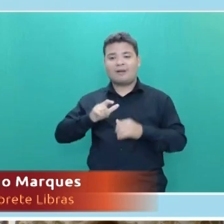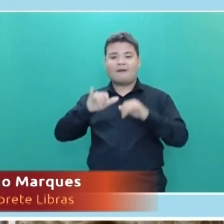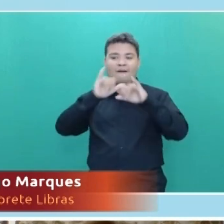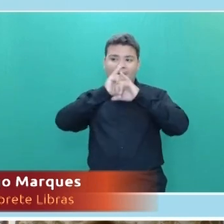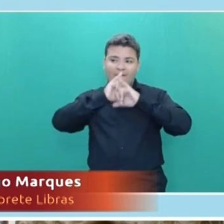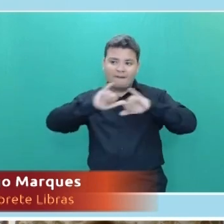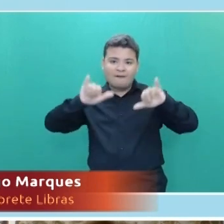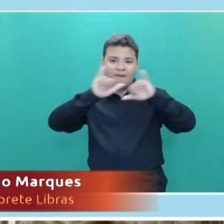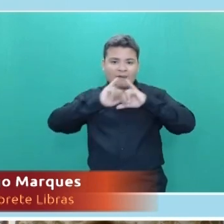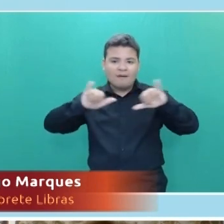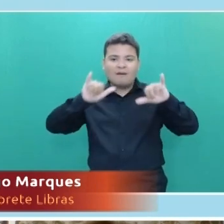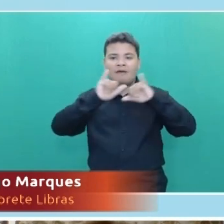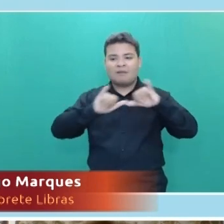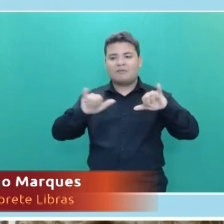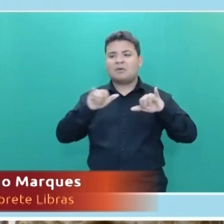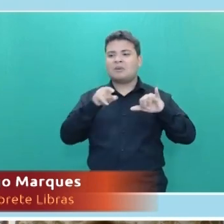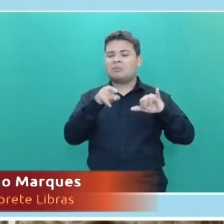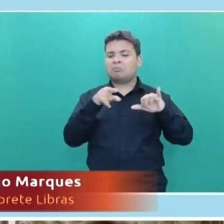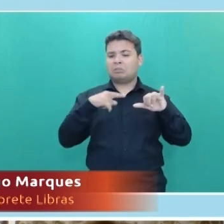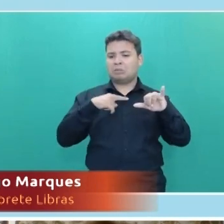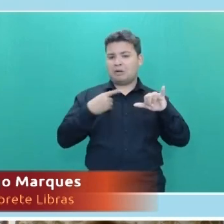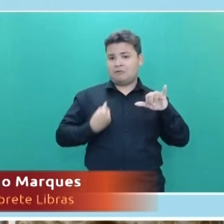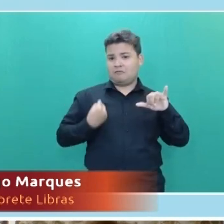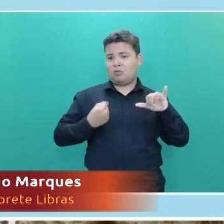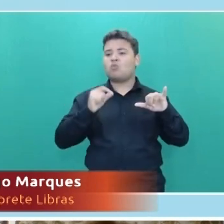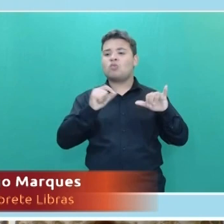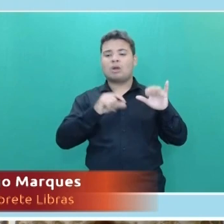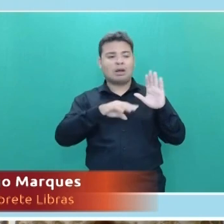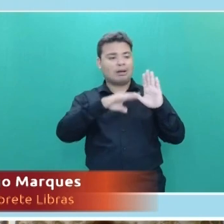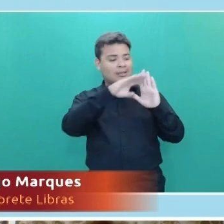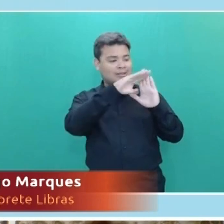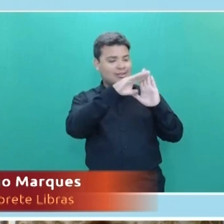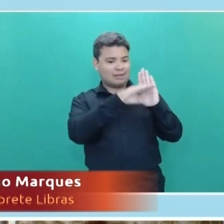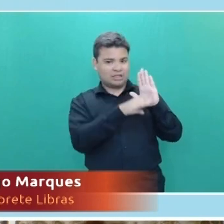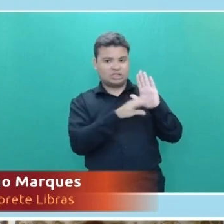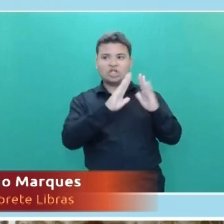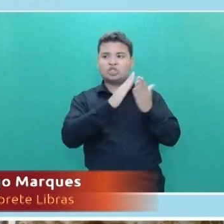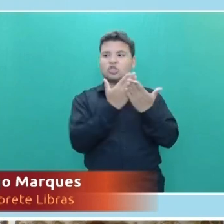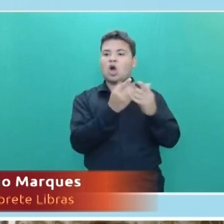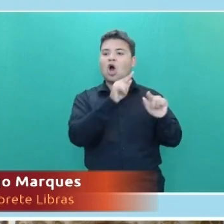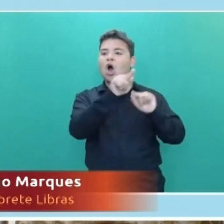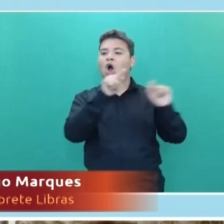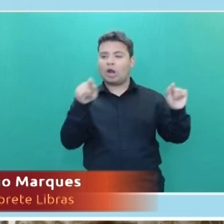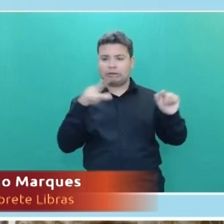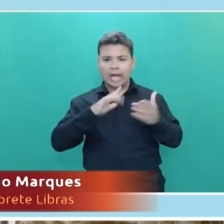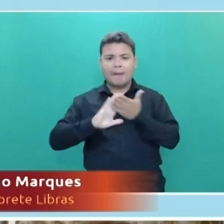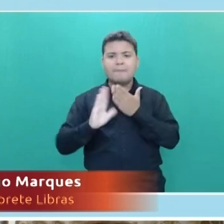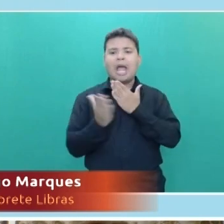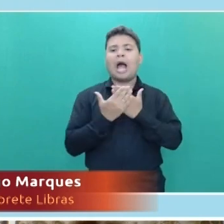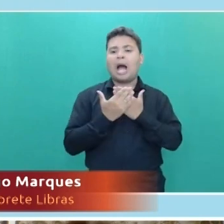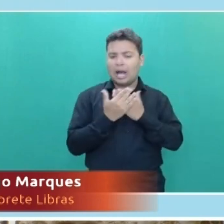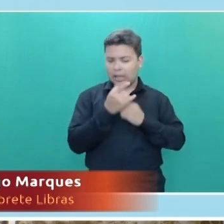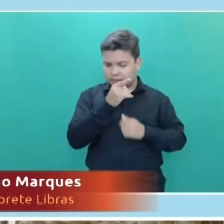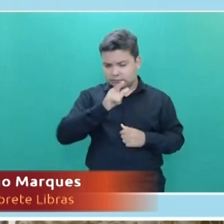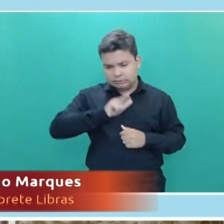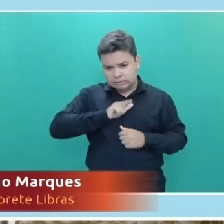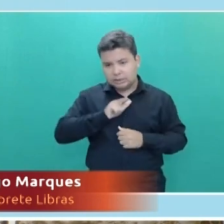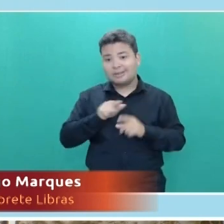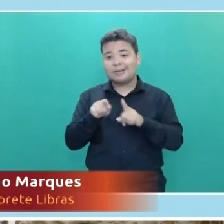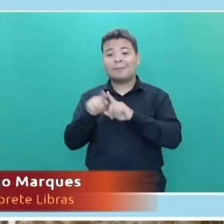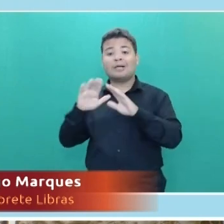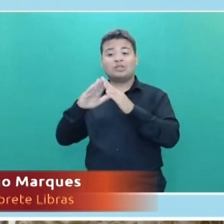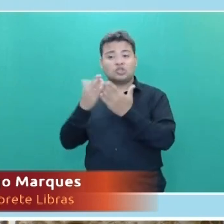com supostas listas, supostas imagens de ameaças às escolas, e há muitas escolas redobrando o sistema